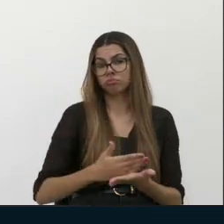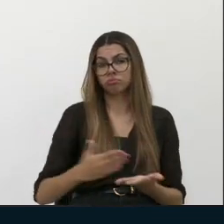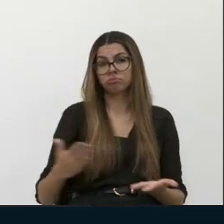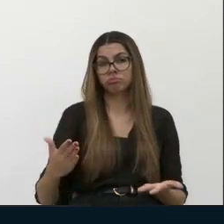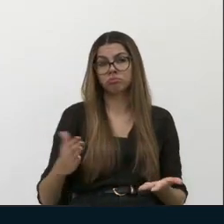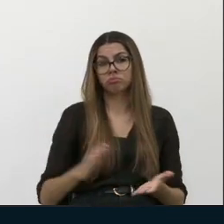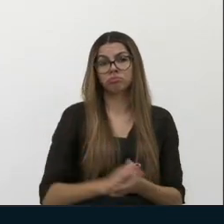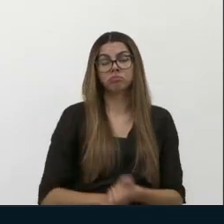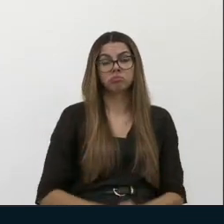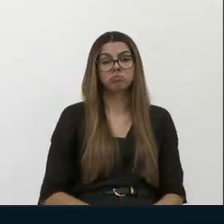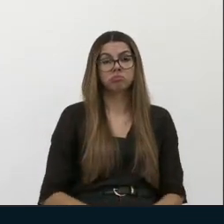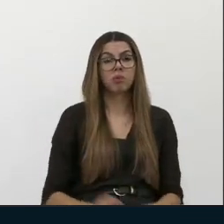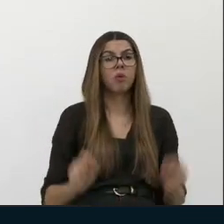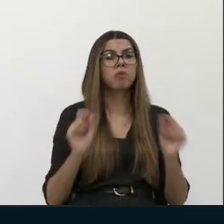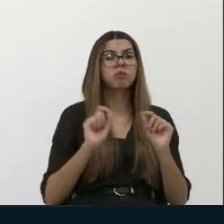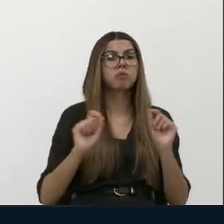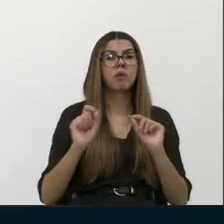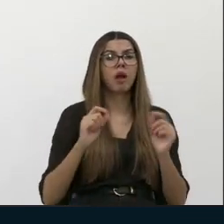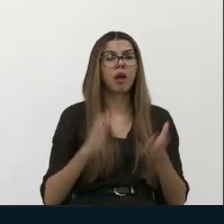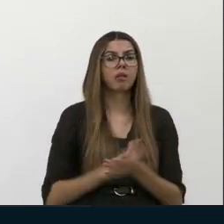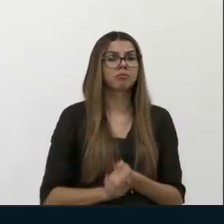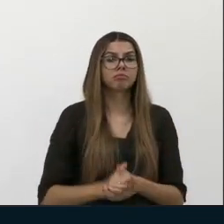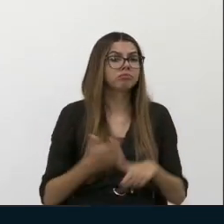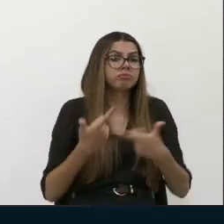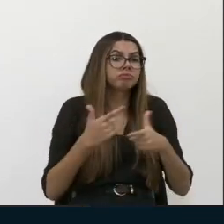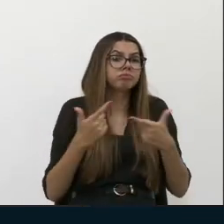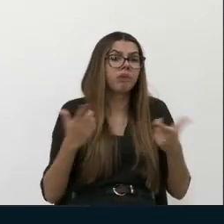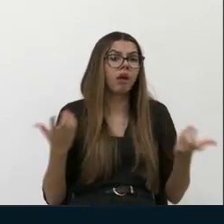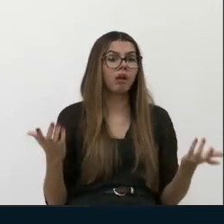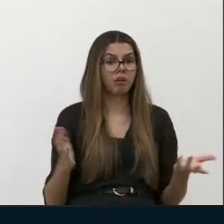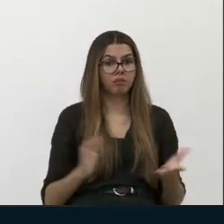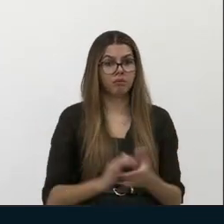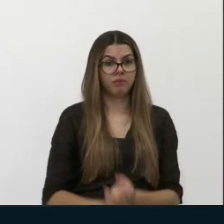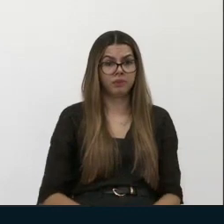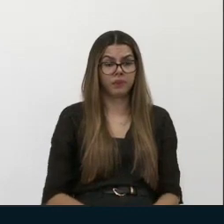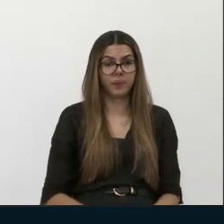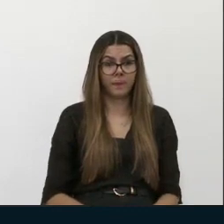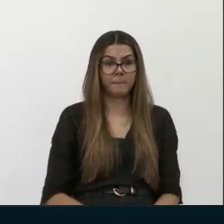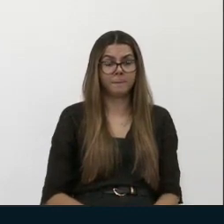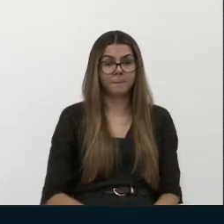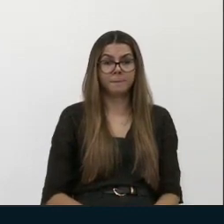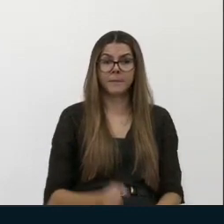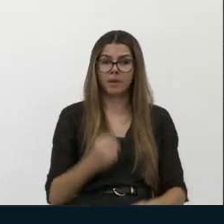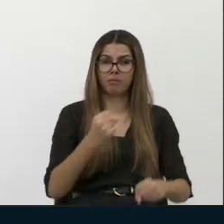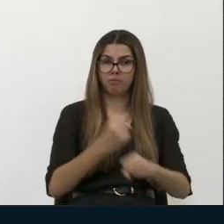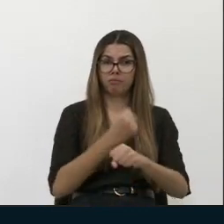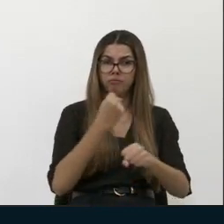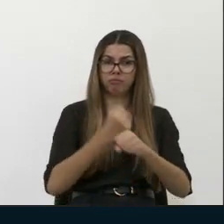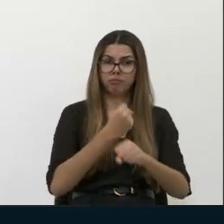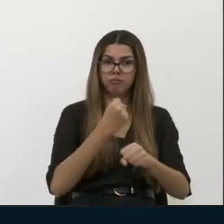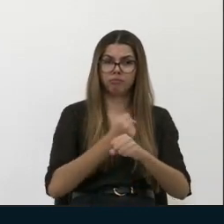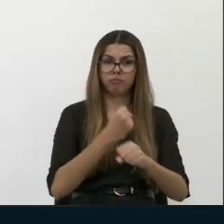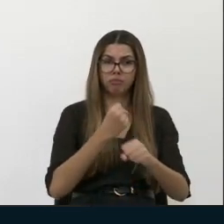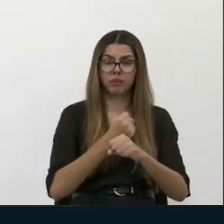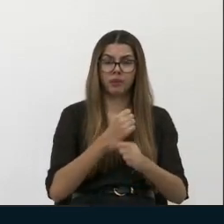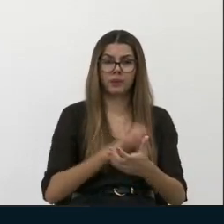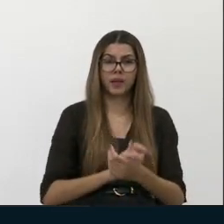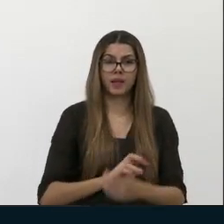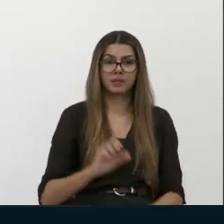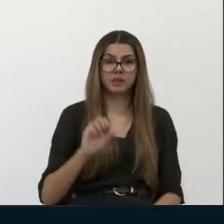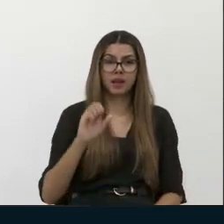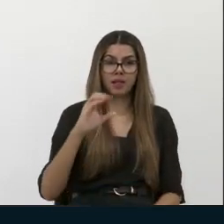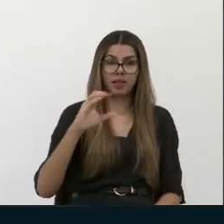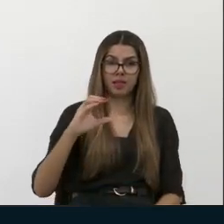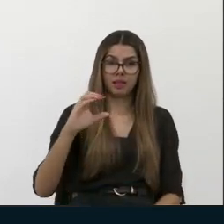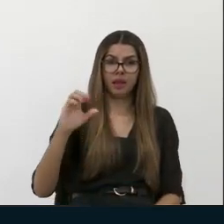inaugurar o quê? Que não tem o que inaugurar. Essas obras vicinais que estão sendo feitas é pela CCR.